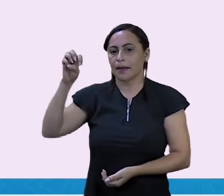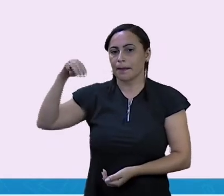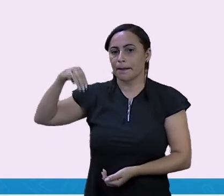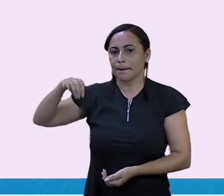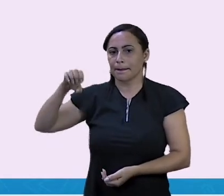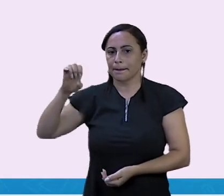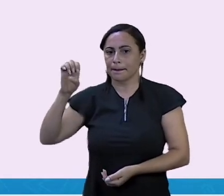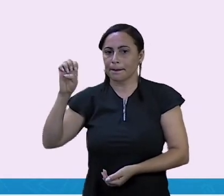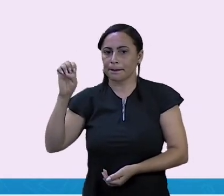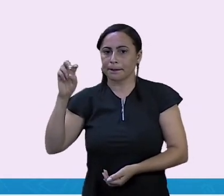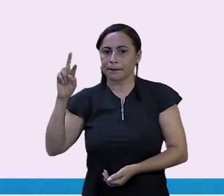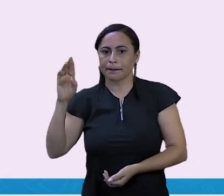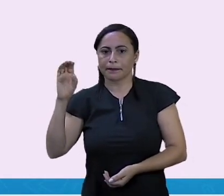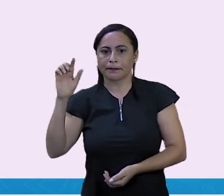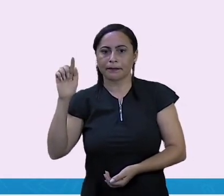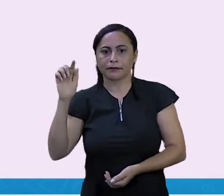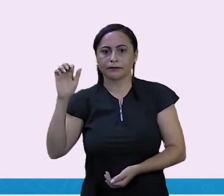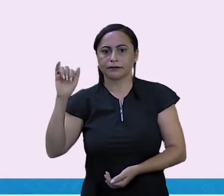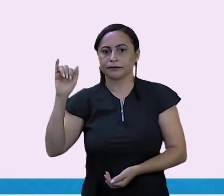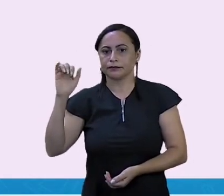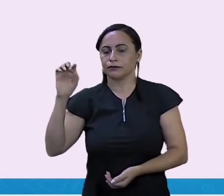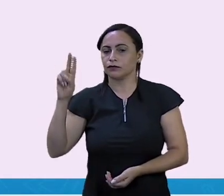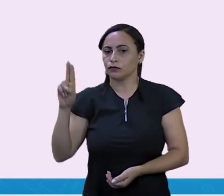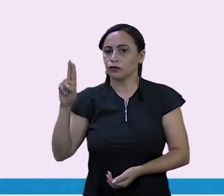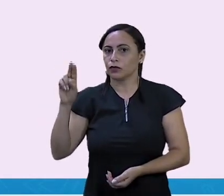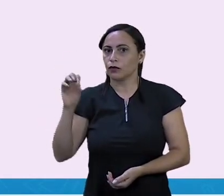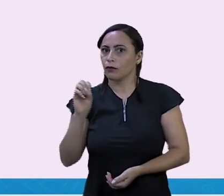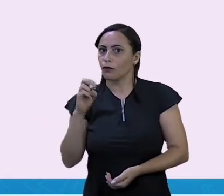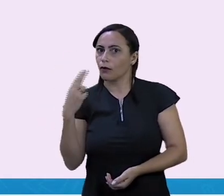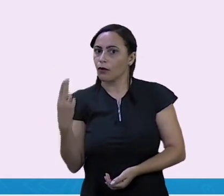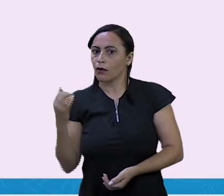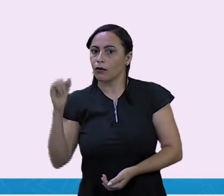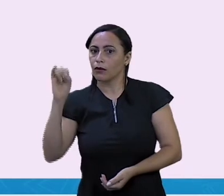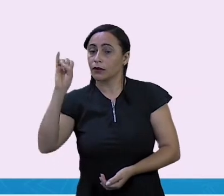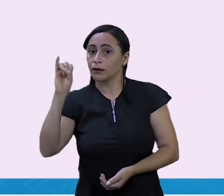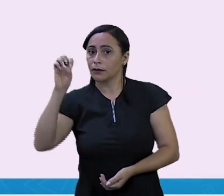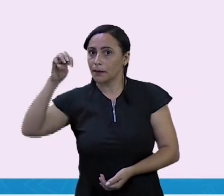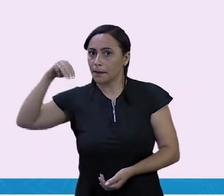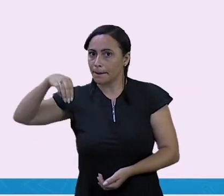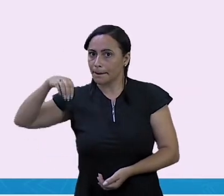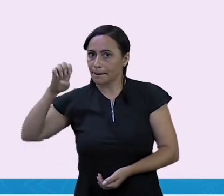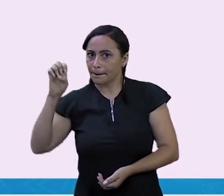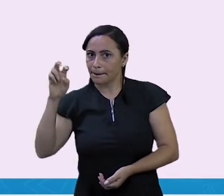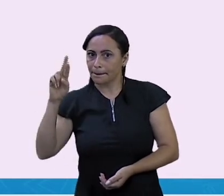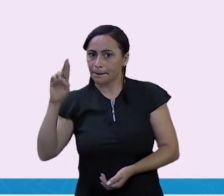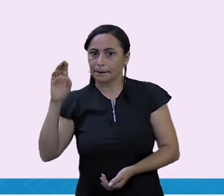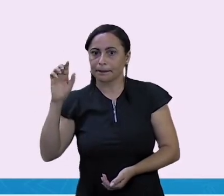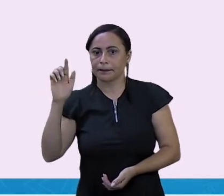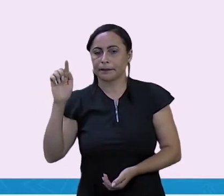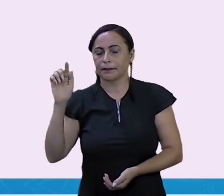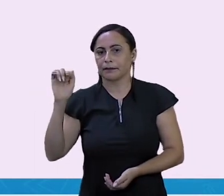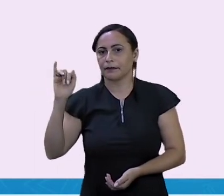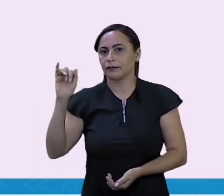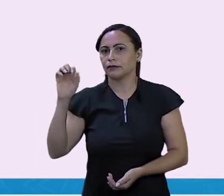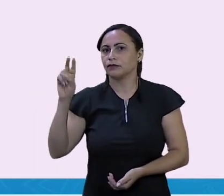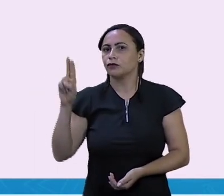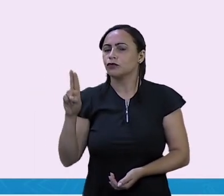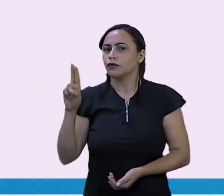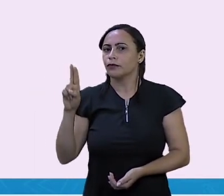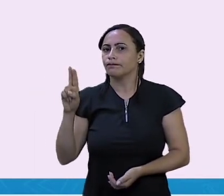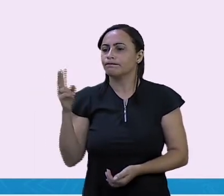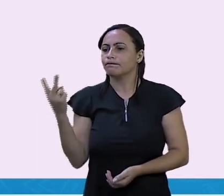ou imergiu. Ou seja, ele afundou. Mas nós vamos